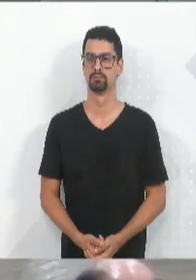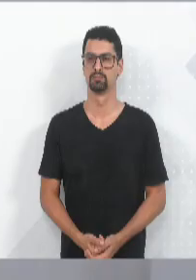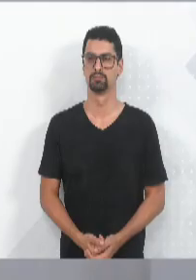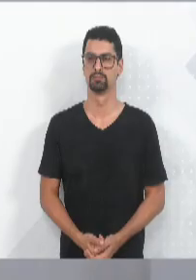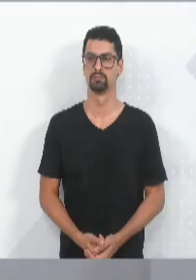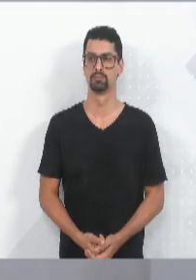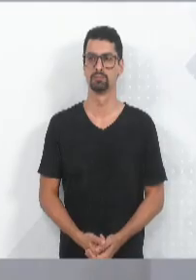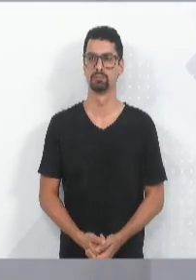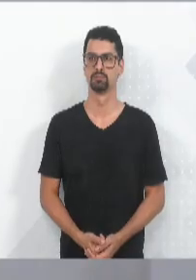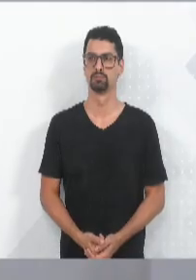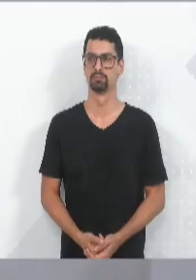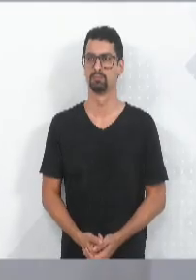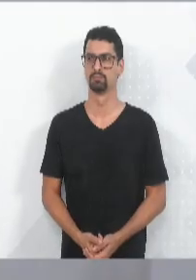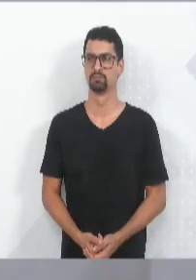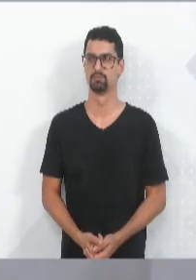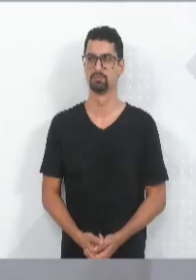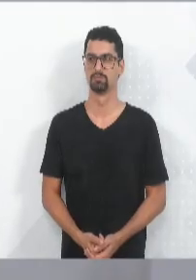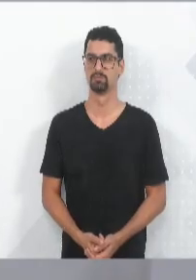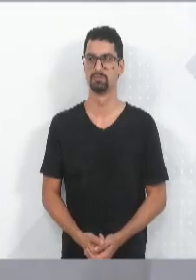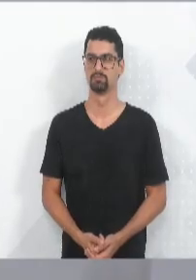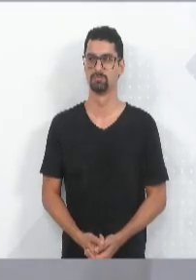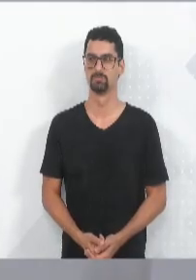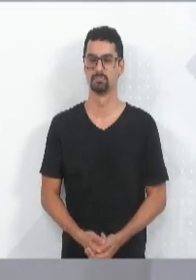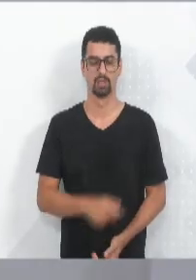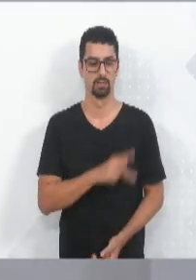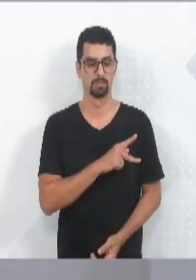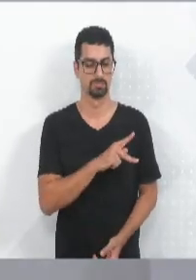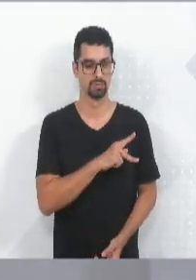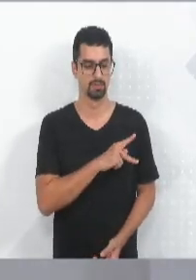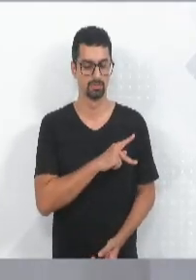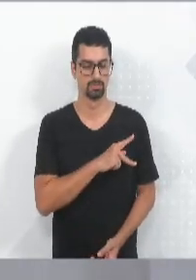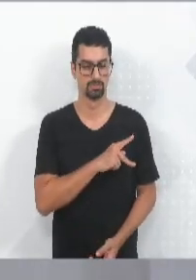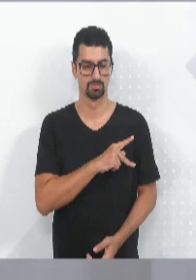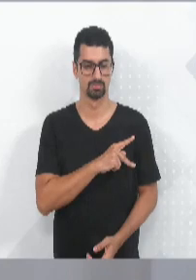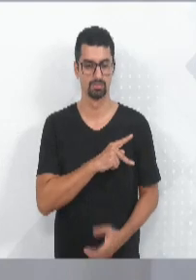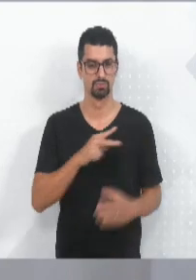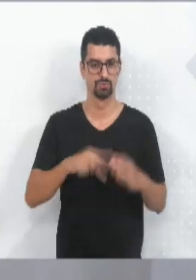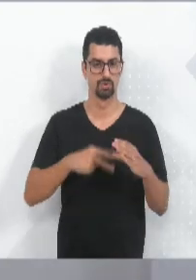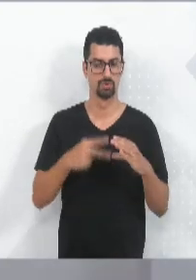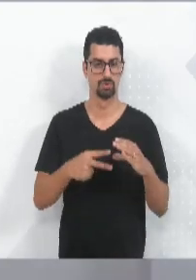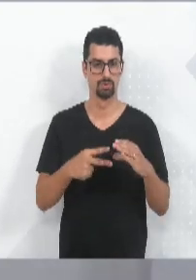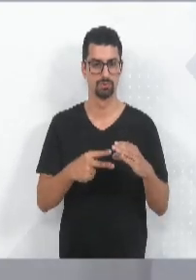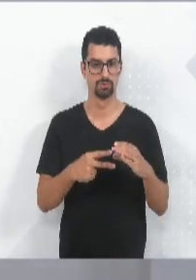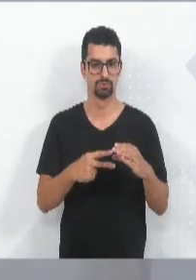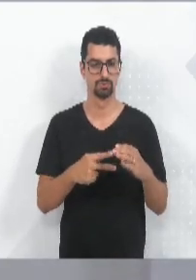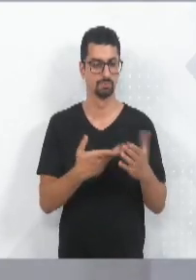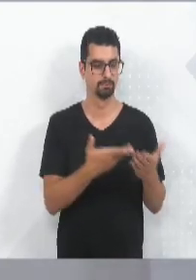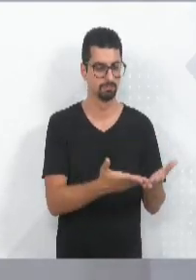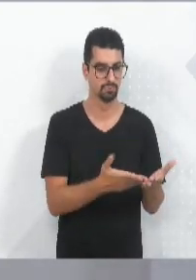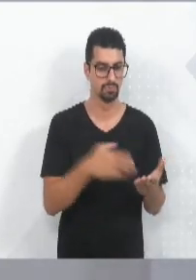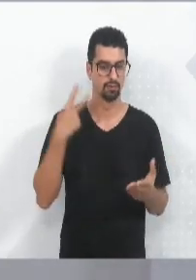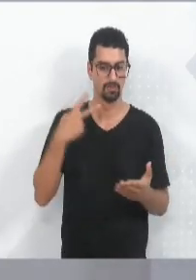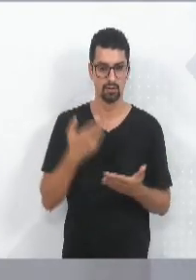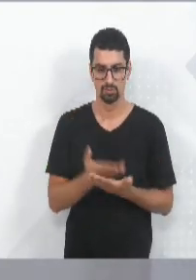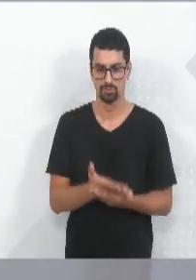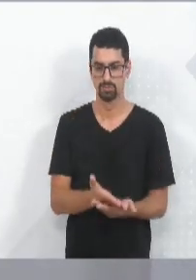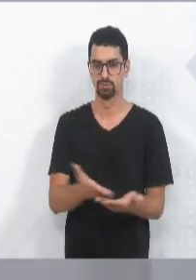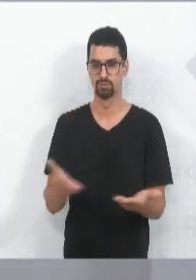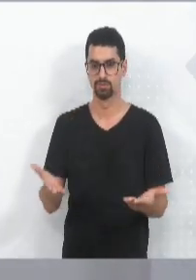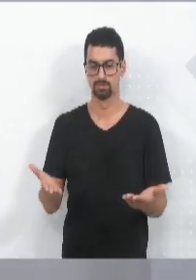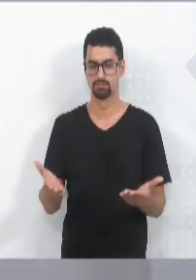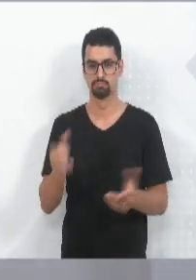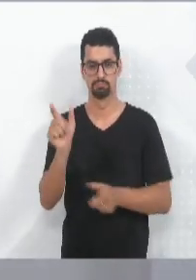vontade excelentíssimo senhor presidente da Câmara Municipal em exercício excelentíssimos senhores vereadores senhoras e